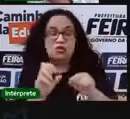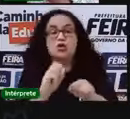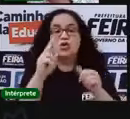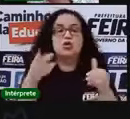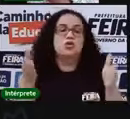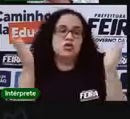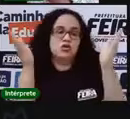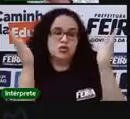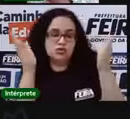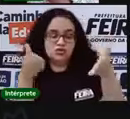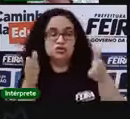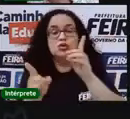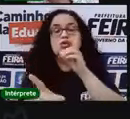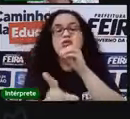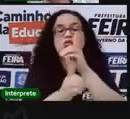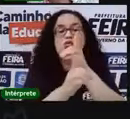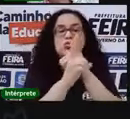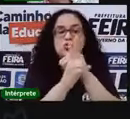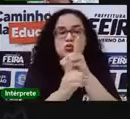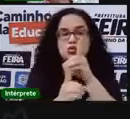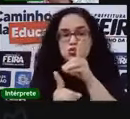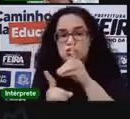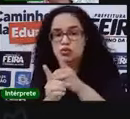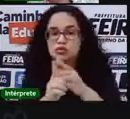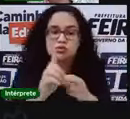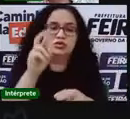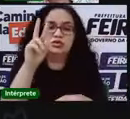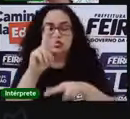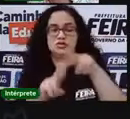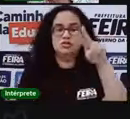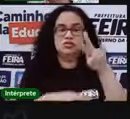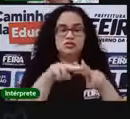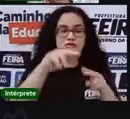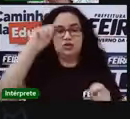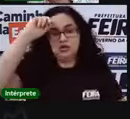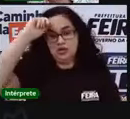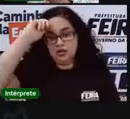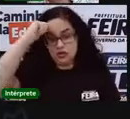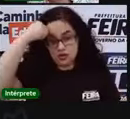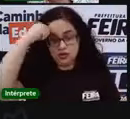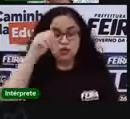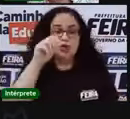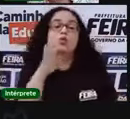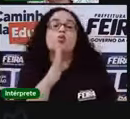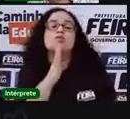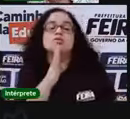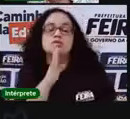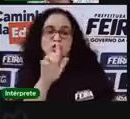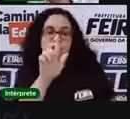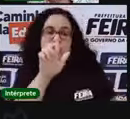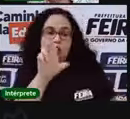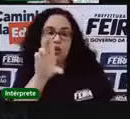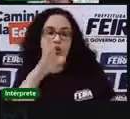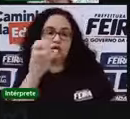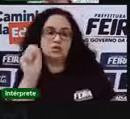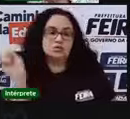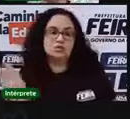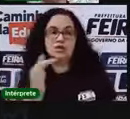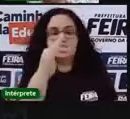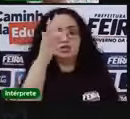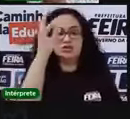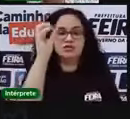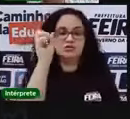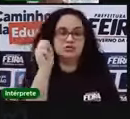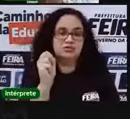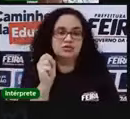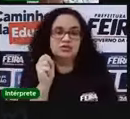Hoje foi encontrado nas cercanias do São João do Cazumbá o escravo Lucas, conhecido como Lucas da Feira. E eu dou toda a história. Mas isso